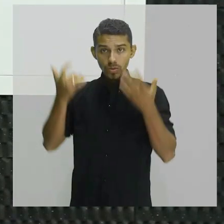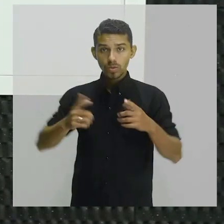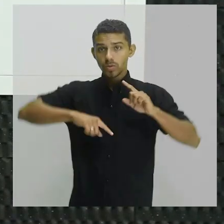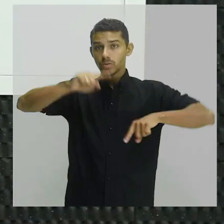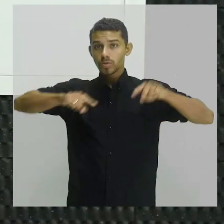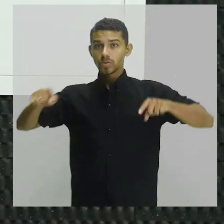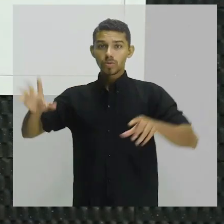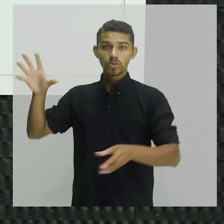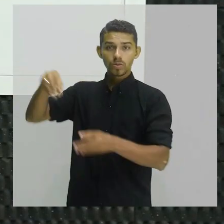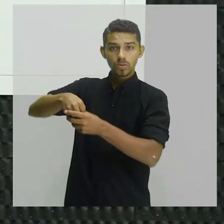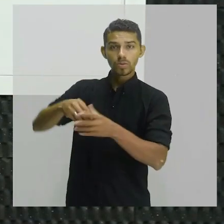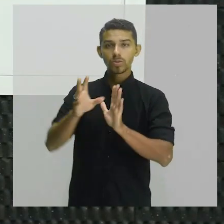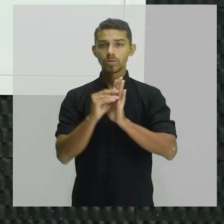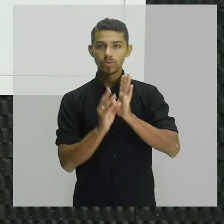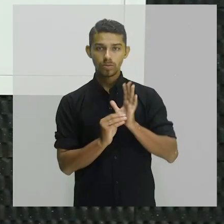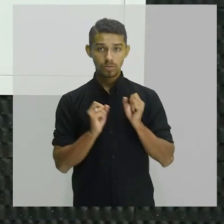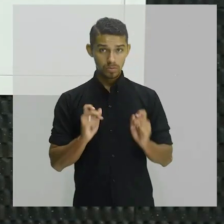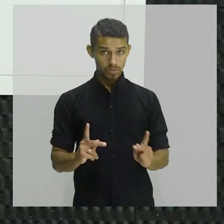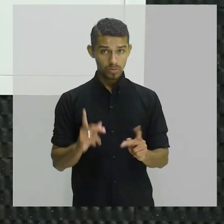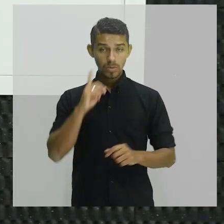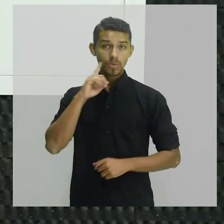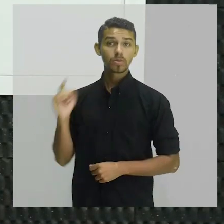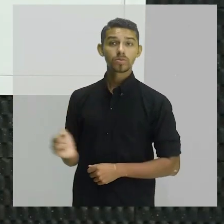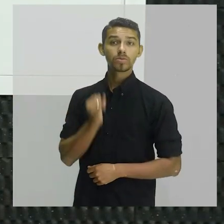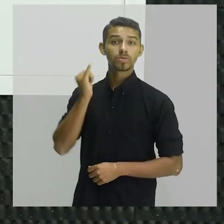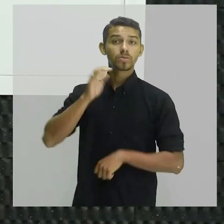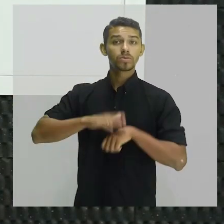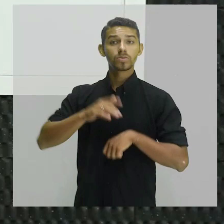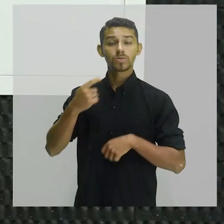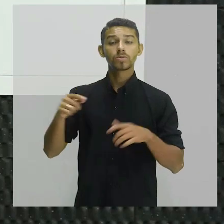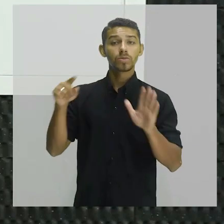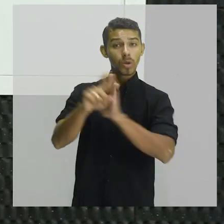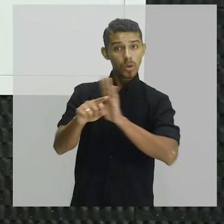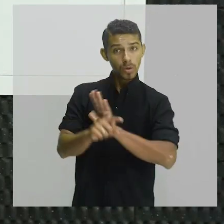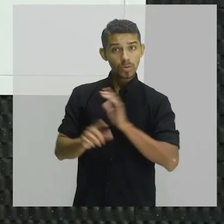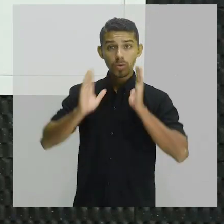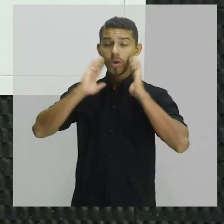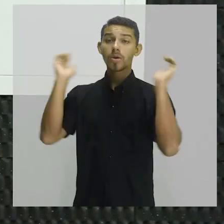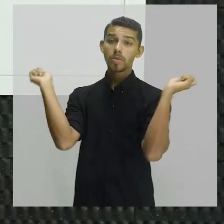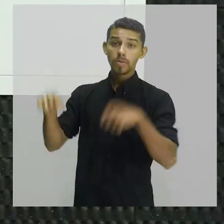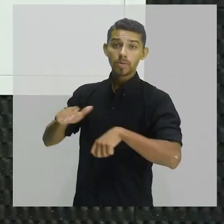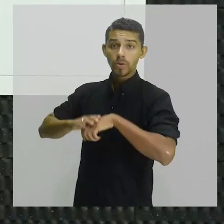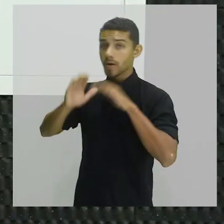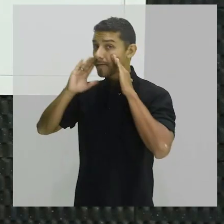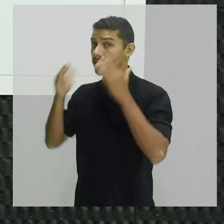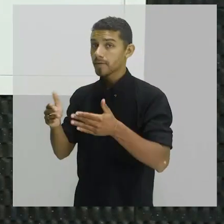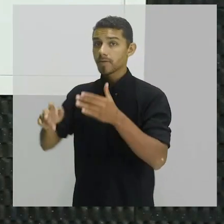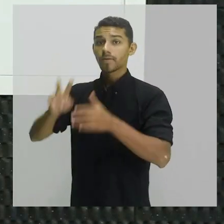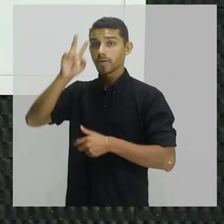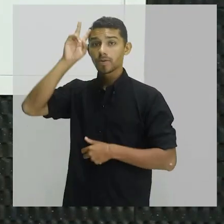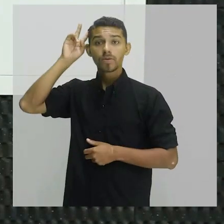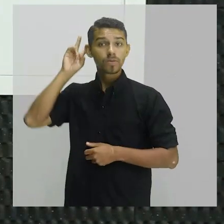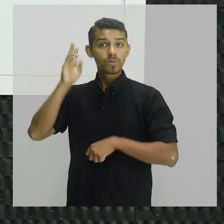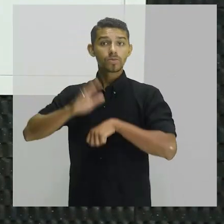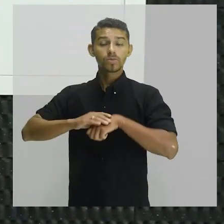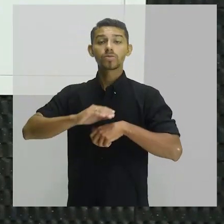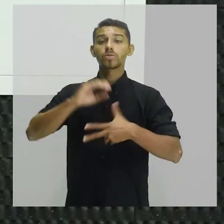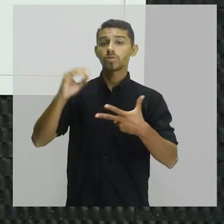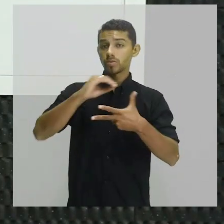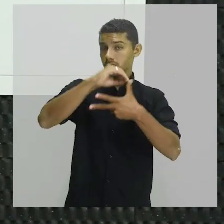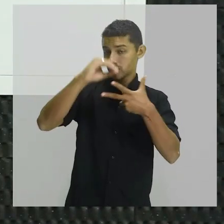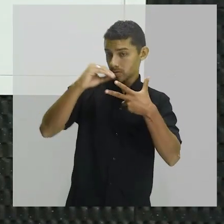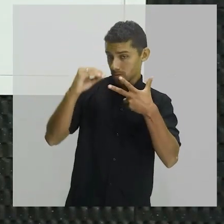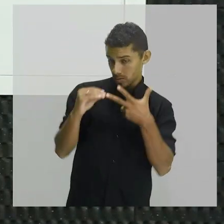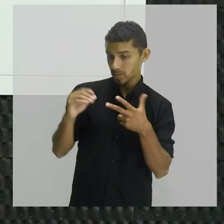conteúdo, tá ok? Importante, essas questões aqui são questões de vestibulares, né, do Enem e do PAS-UEM, tá